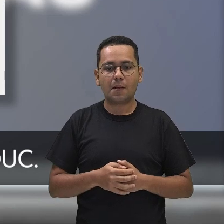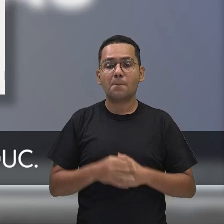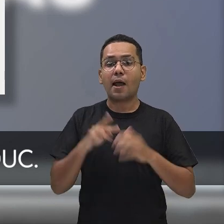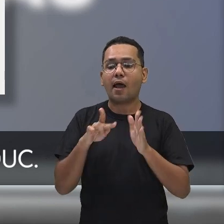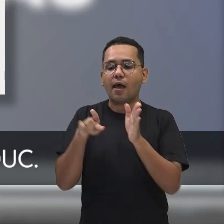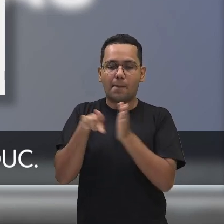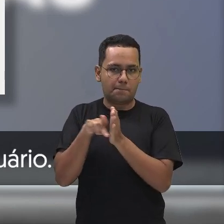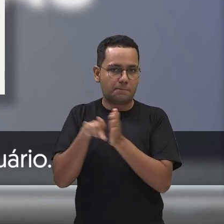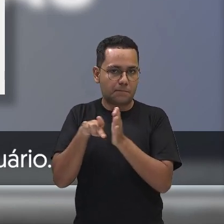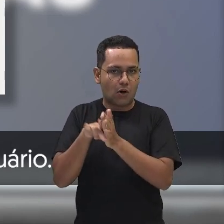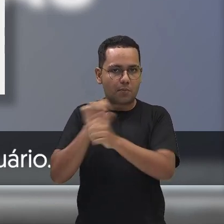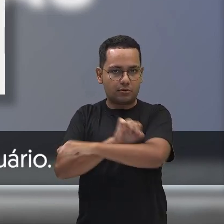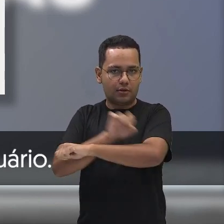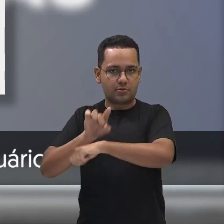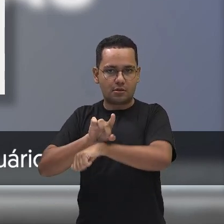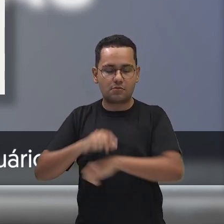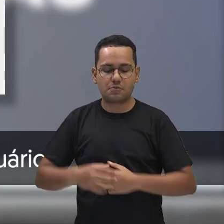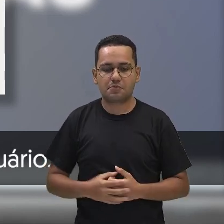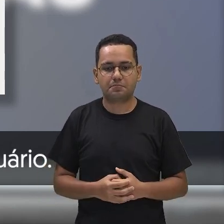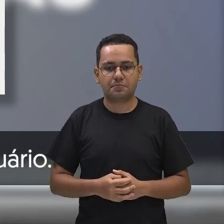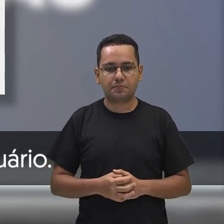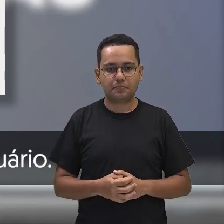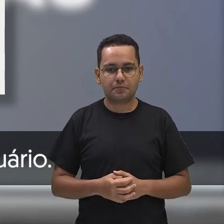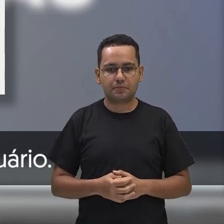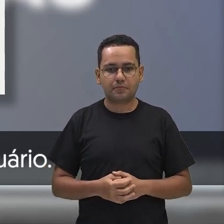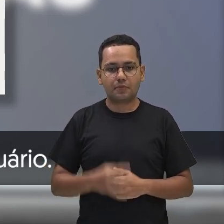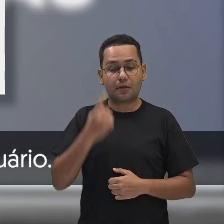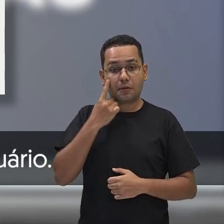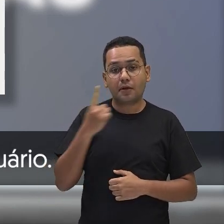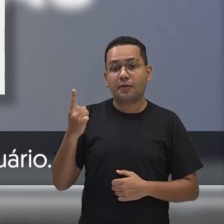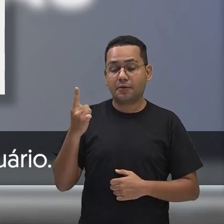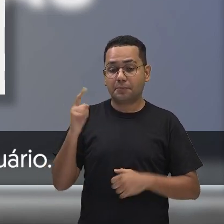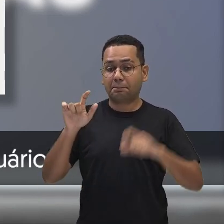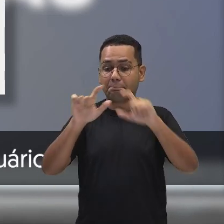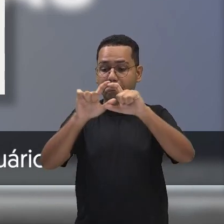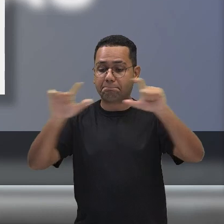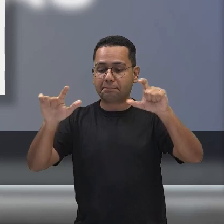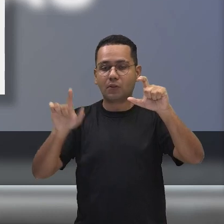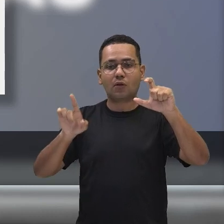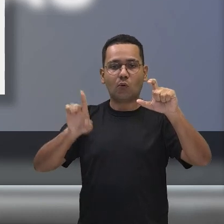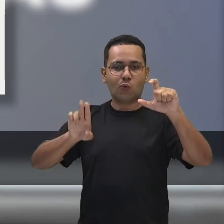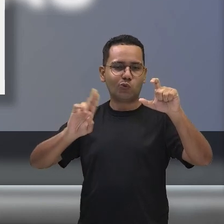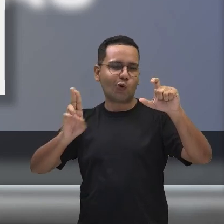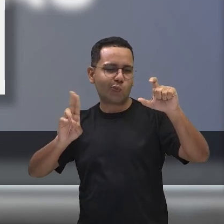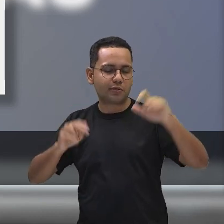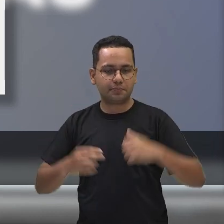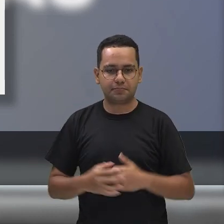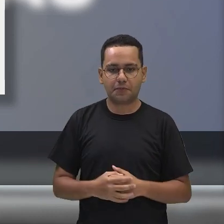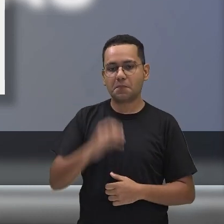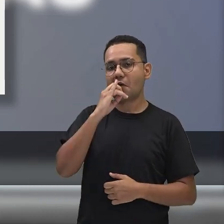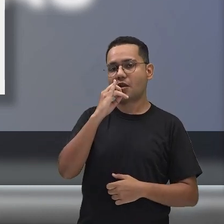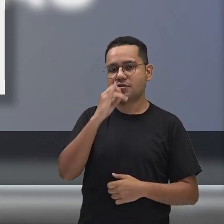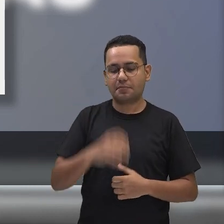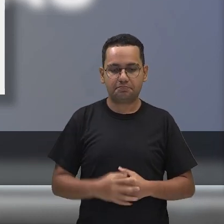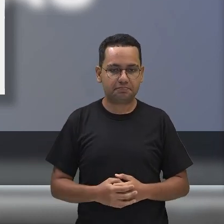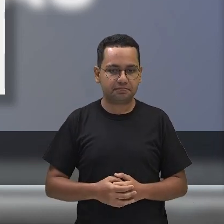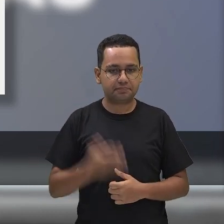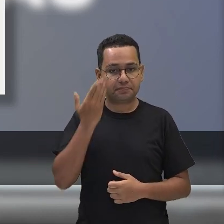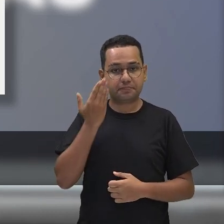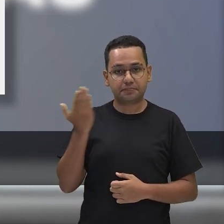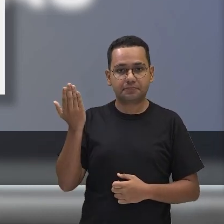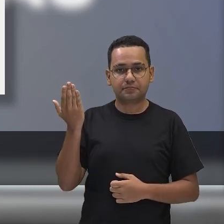usuários Seduc. No primeiro campo, você deve inserir seu nome de usuário. Exemplo: Manaus,